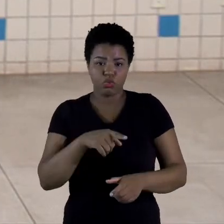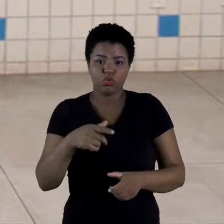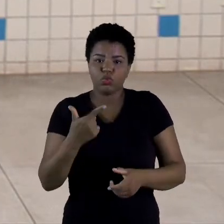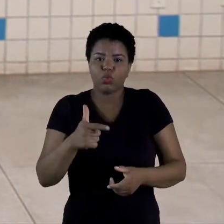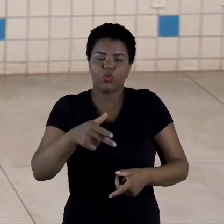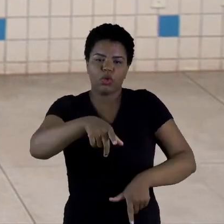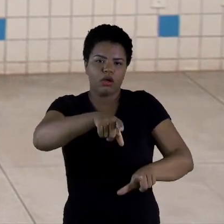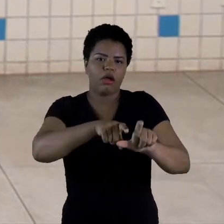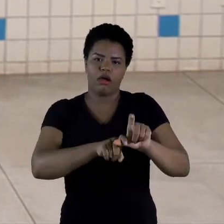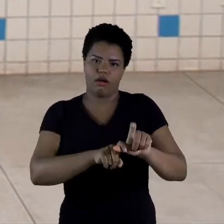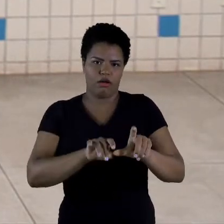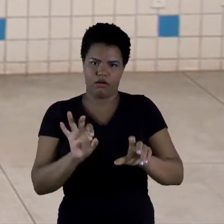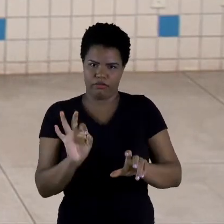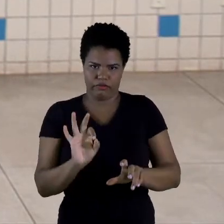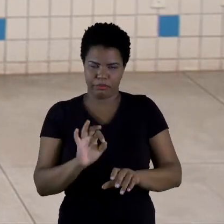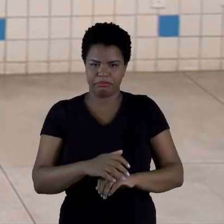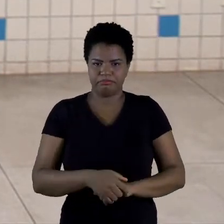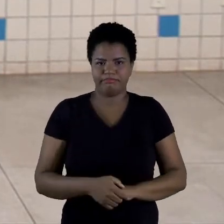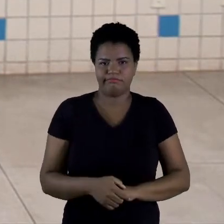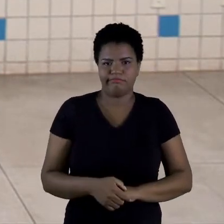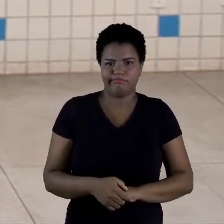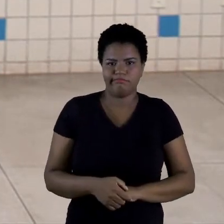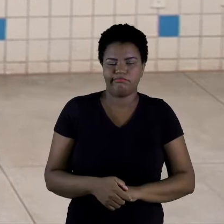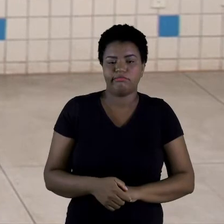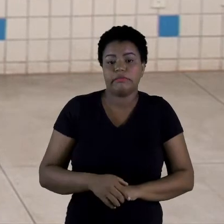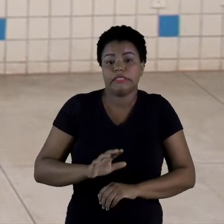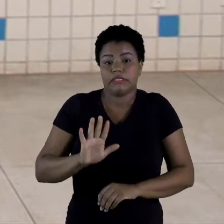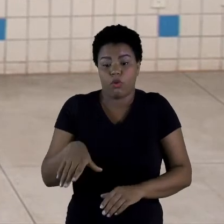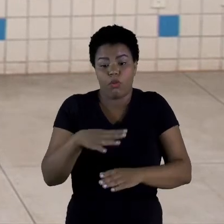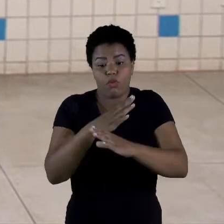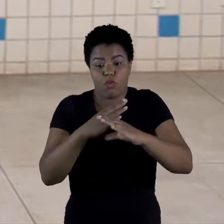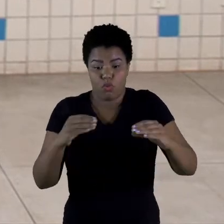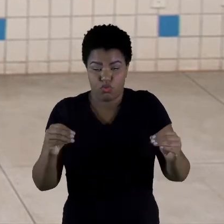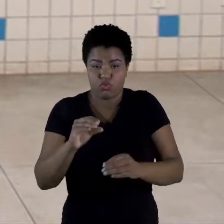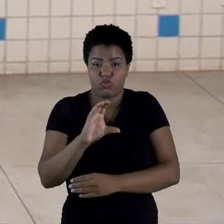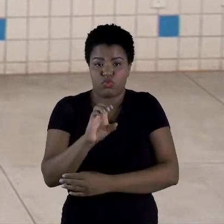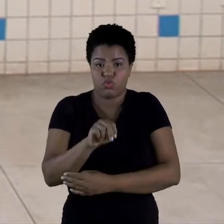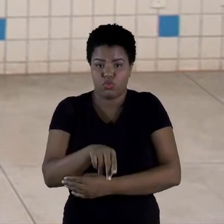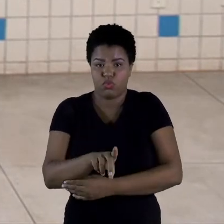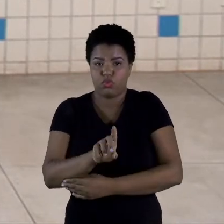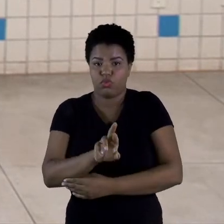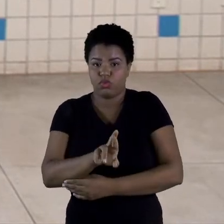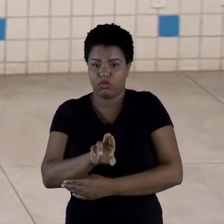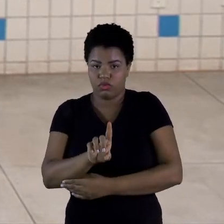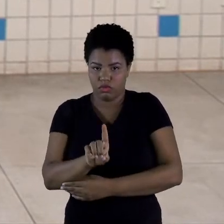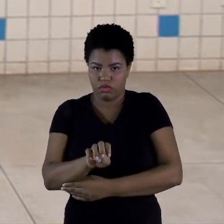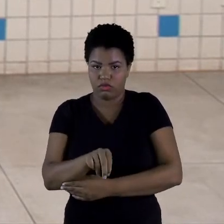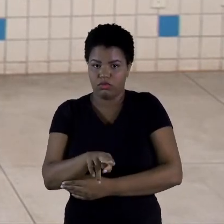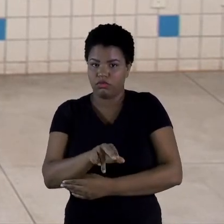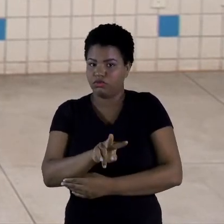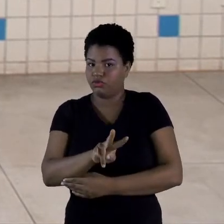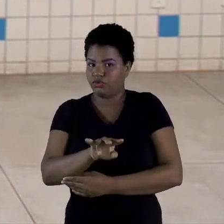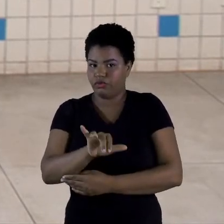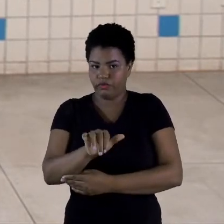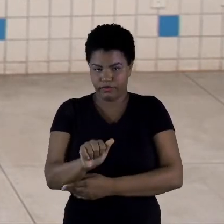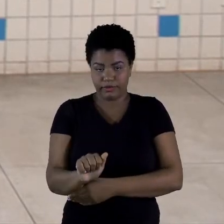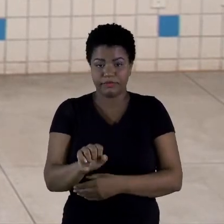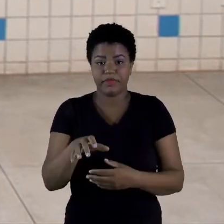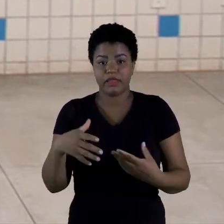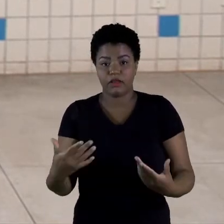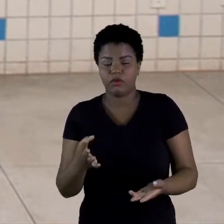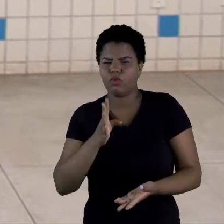essas palavrinhas são conhecidas como conjunções coordenativas. Vamos conhecer então algumas delas? Nós temos